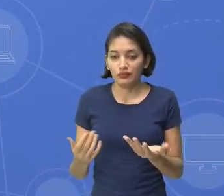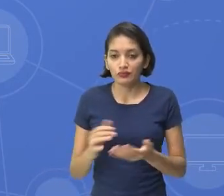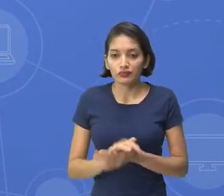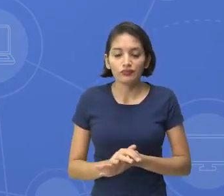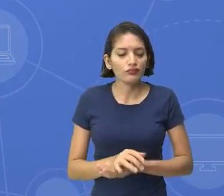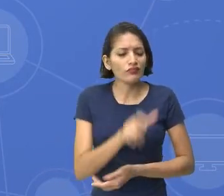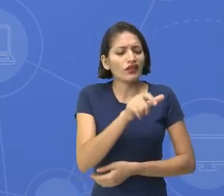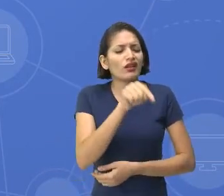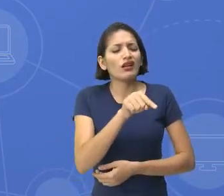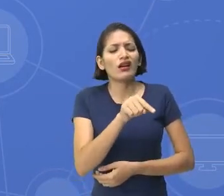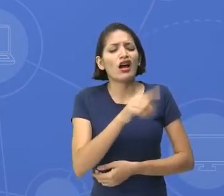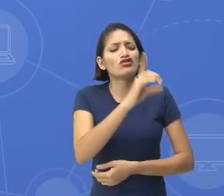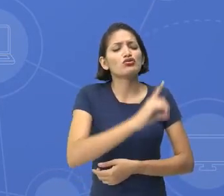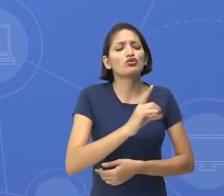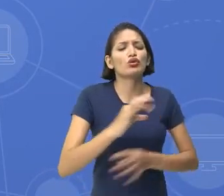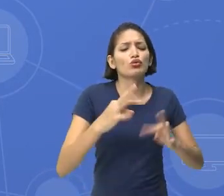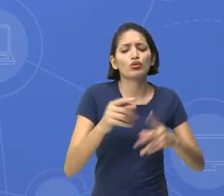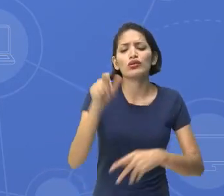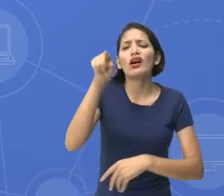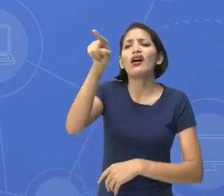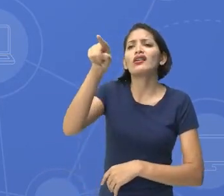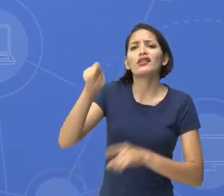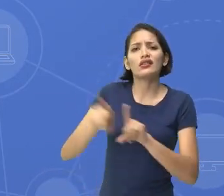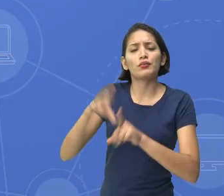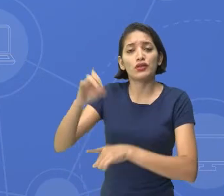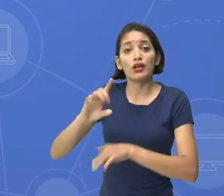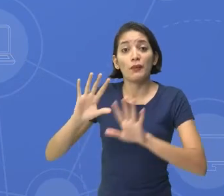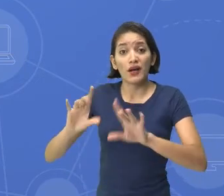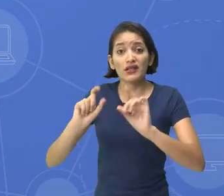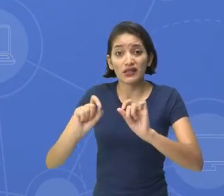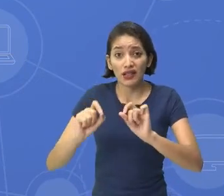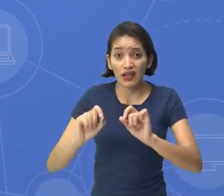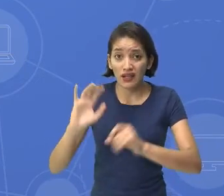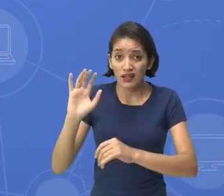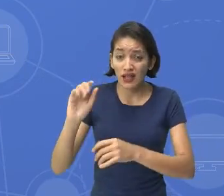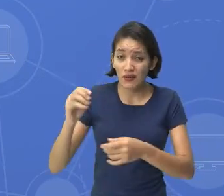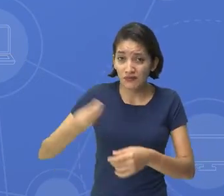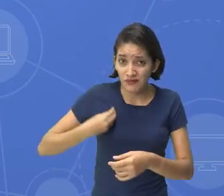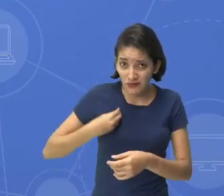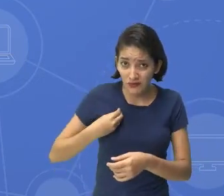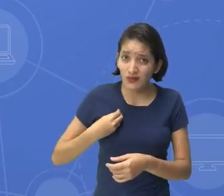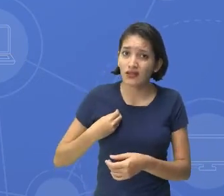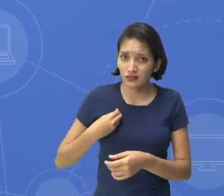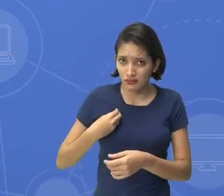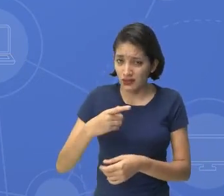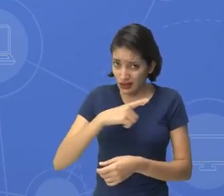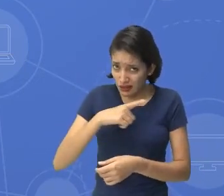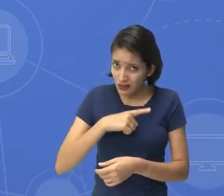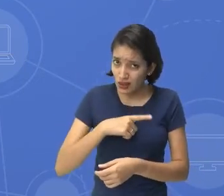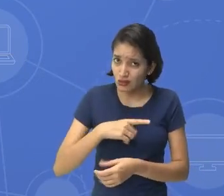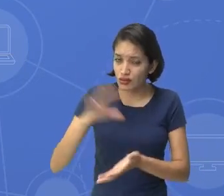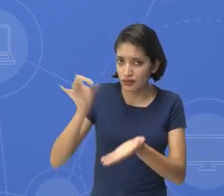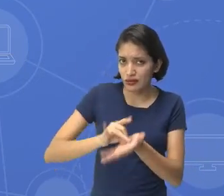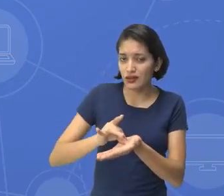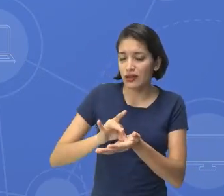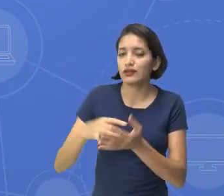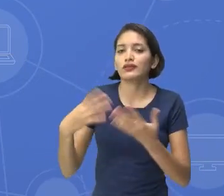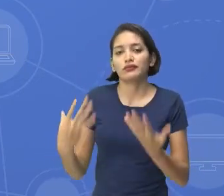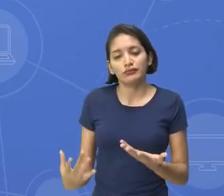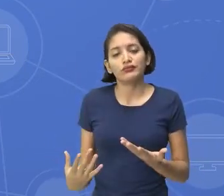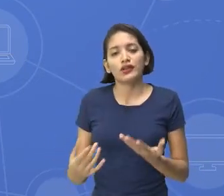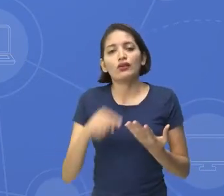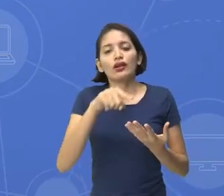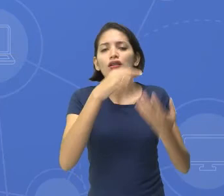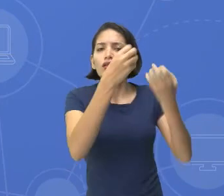todos. Aquilo é um direito de todos. Mas quem realmente está usufruindo desses direitos? Então, universaliza-se